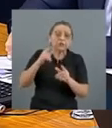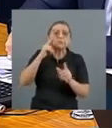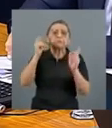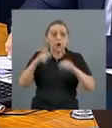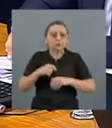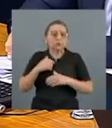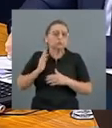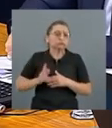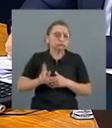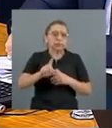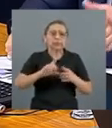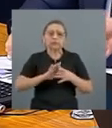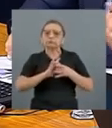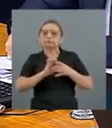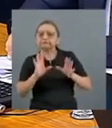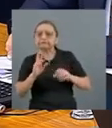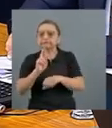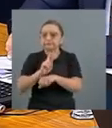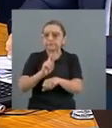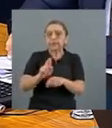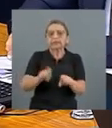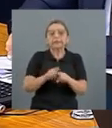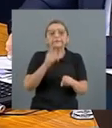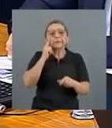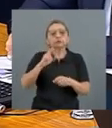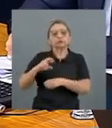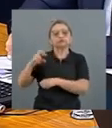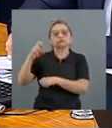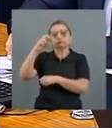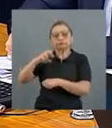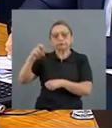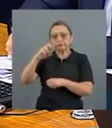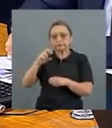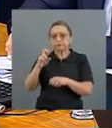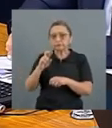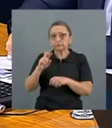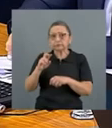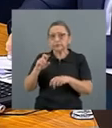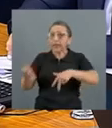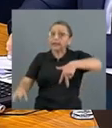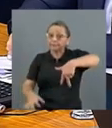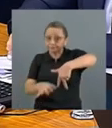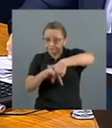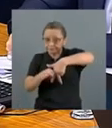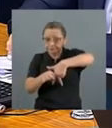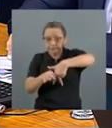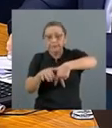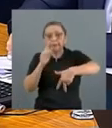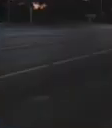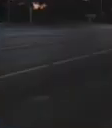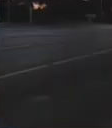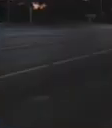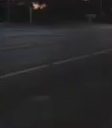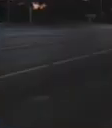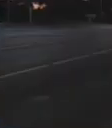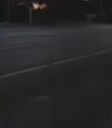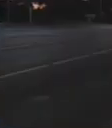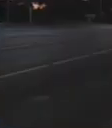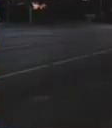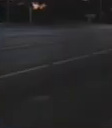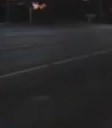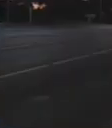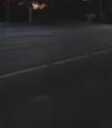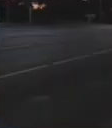permite a possibilidade de saídinha a presos do regime semiaberto para possibilidade de estudo externo, desde que cumpridas as exigências